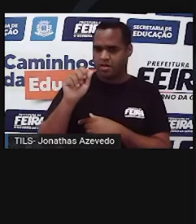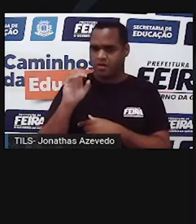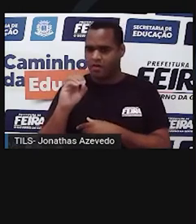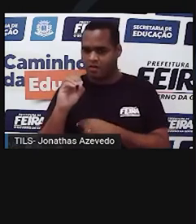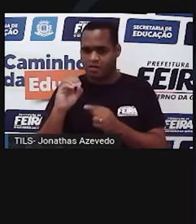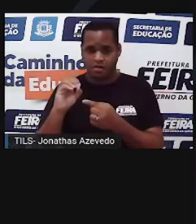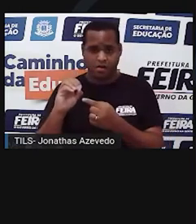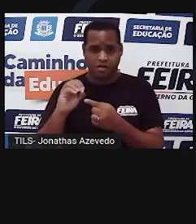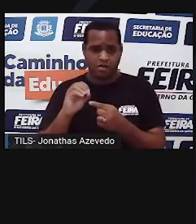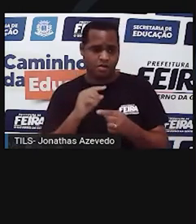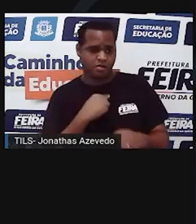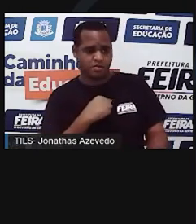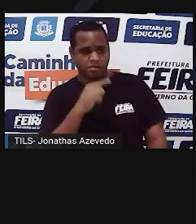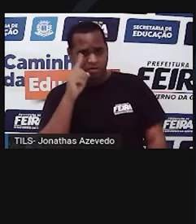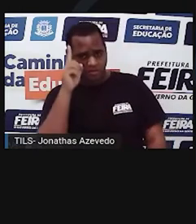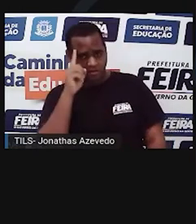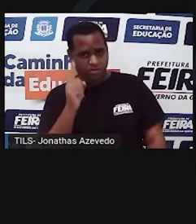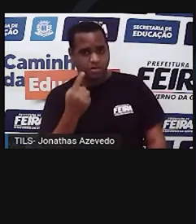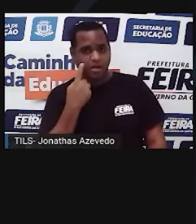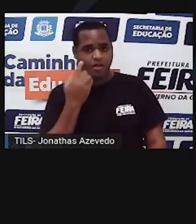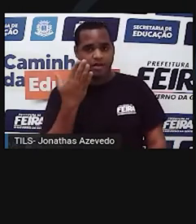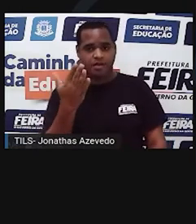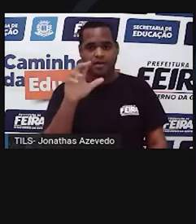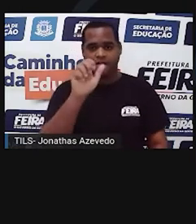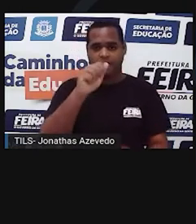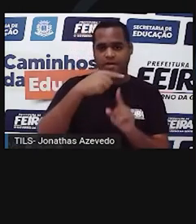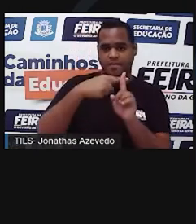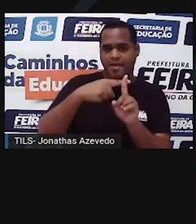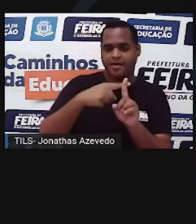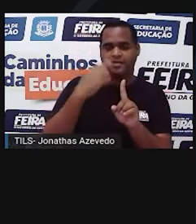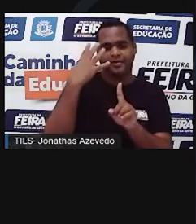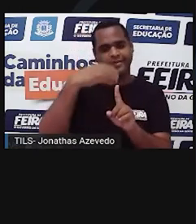A não ser no meu caso, que todo mundo olha e fala, hum, é a mais linda.